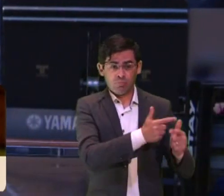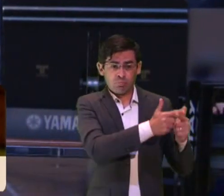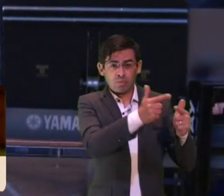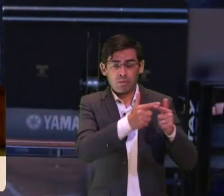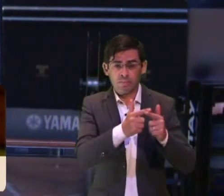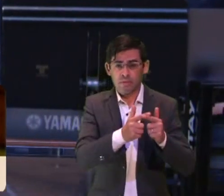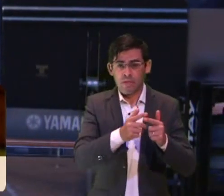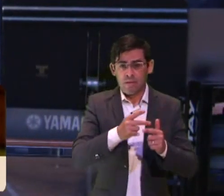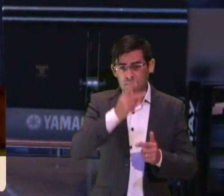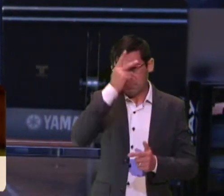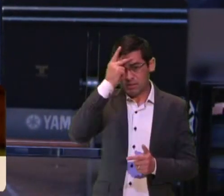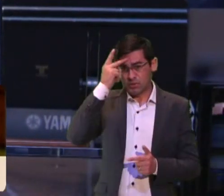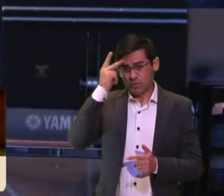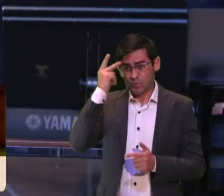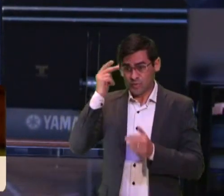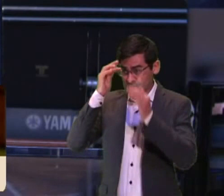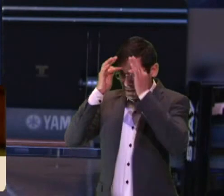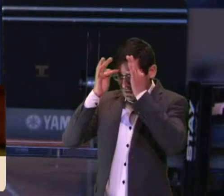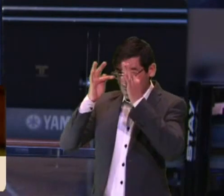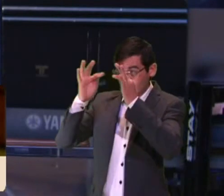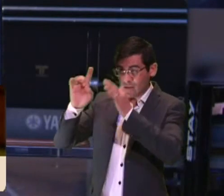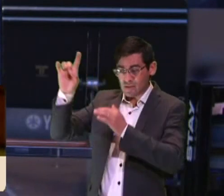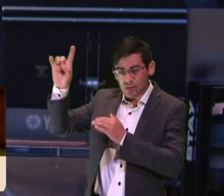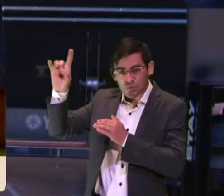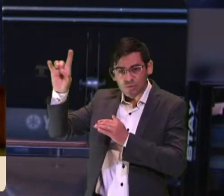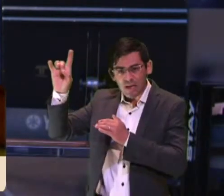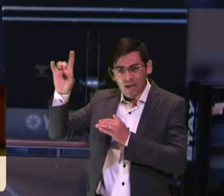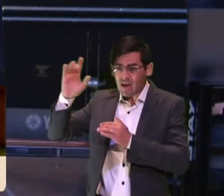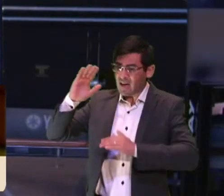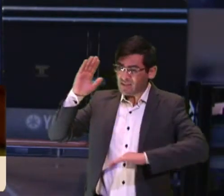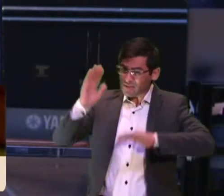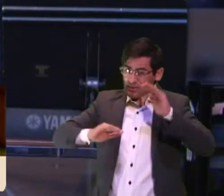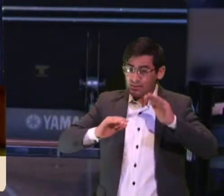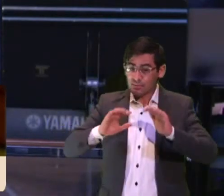pessoas tementes a Deus, quando são promovidas a um palácio,